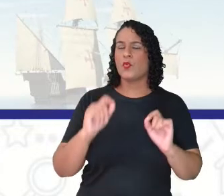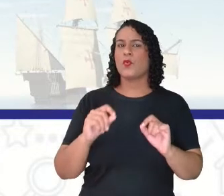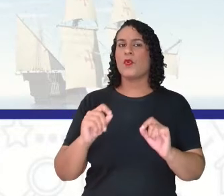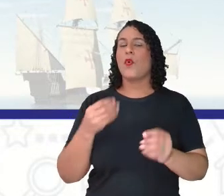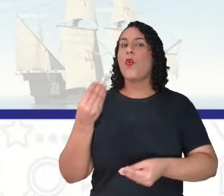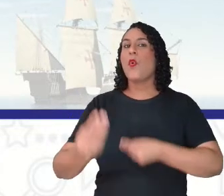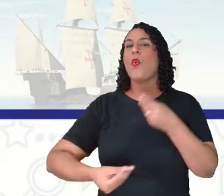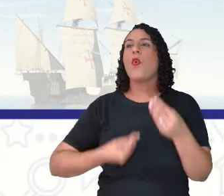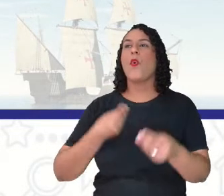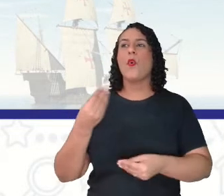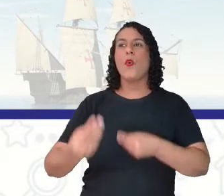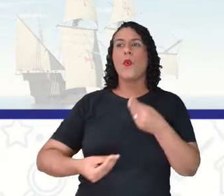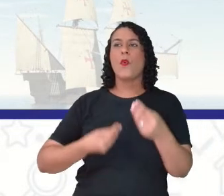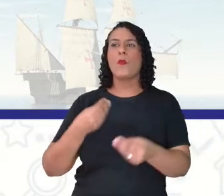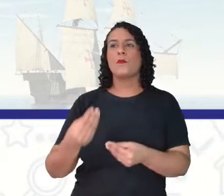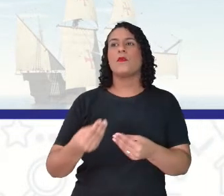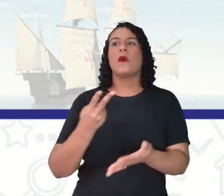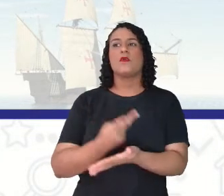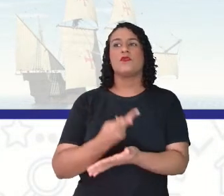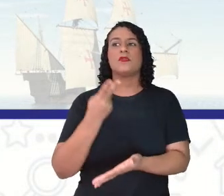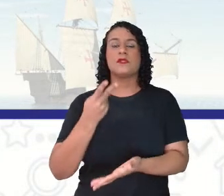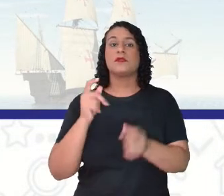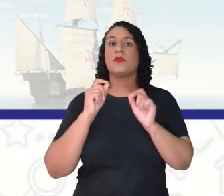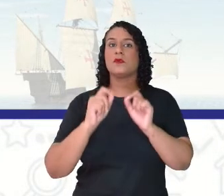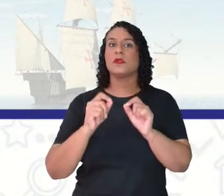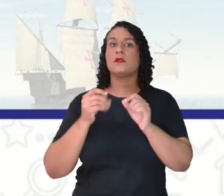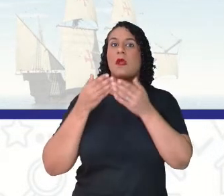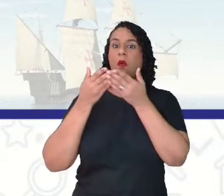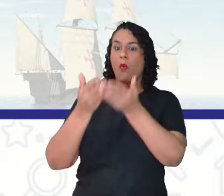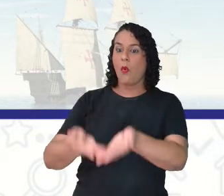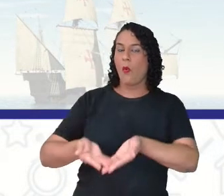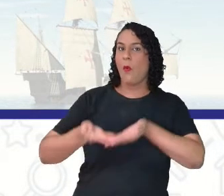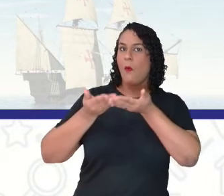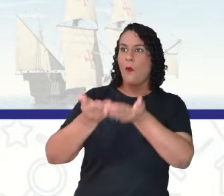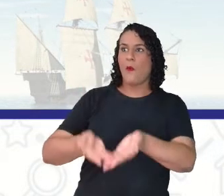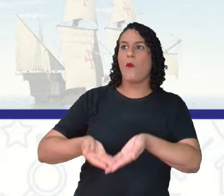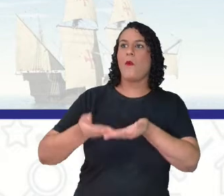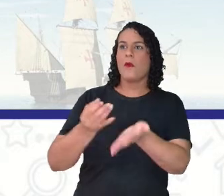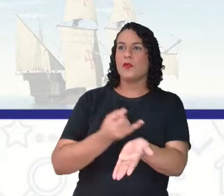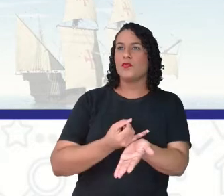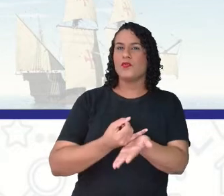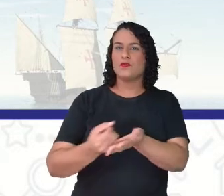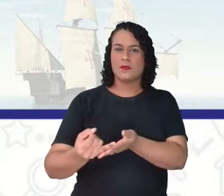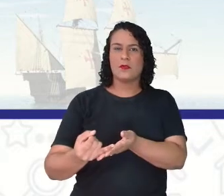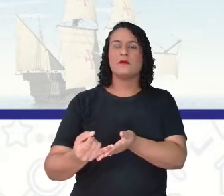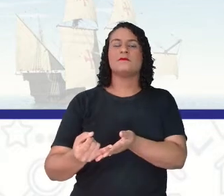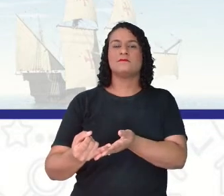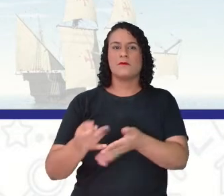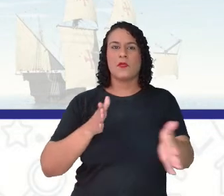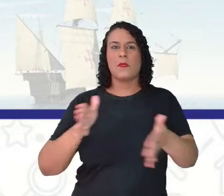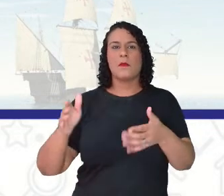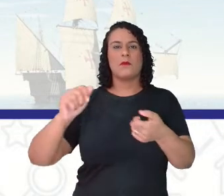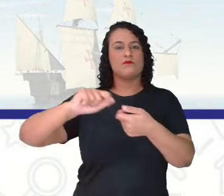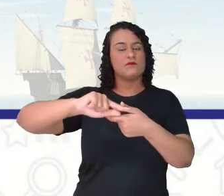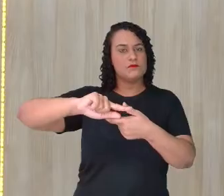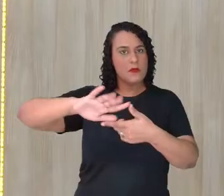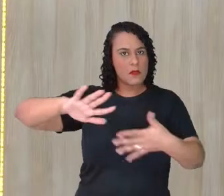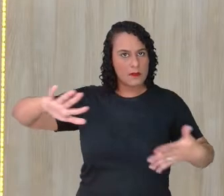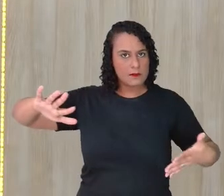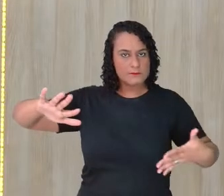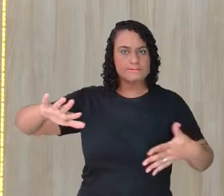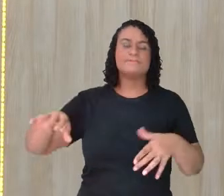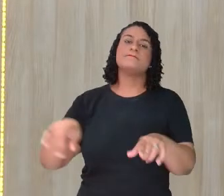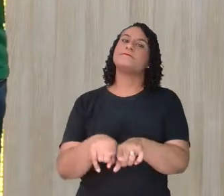como ocorreram e o que foram as chamadas grandes navegações do início da Era Moderna. Vamos